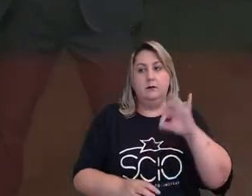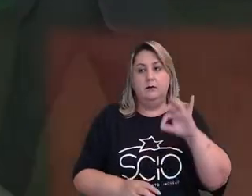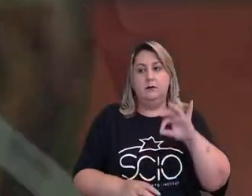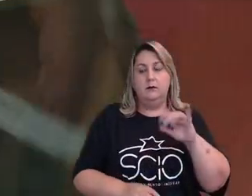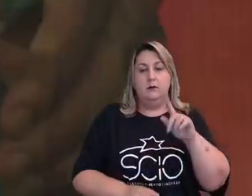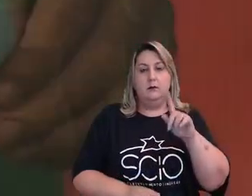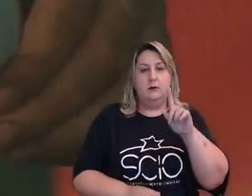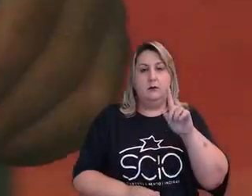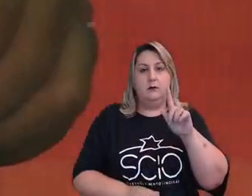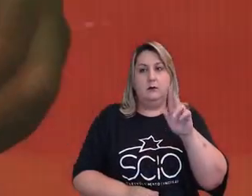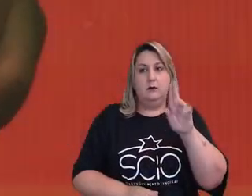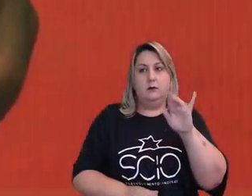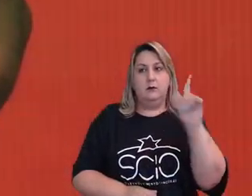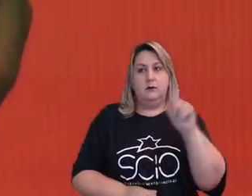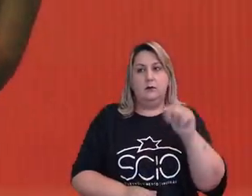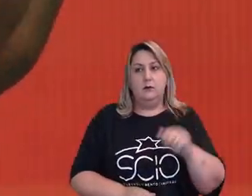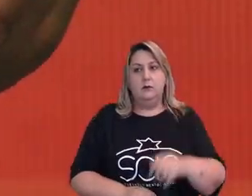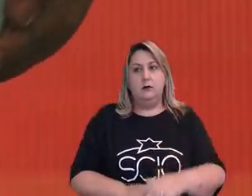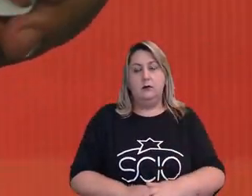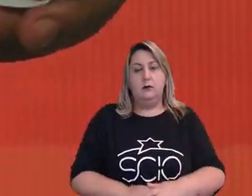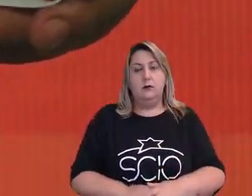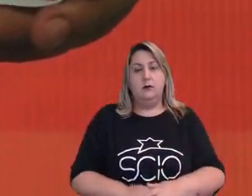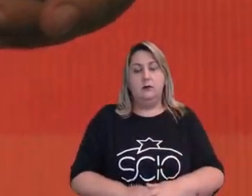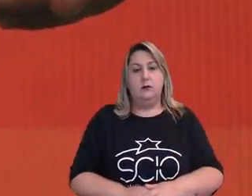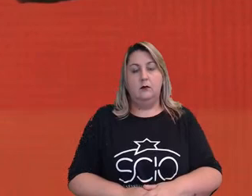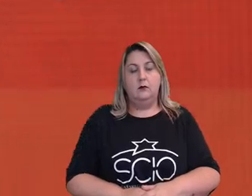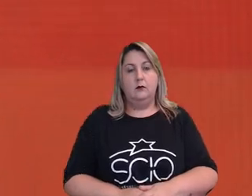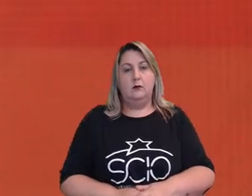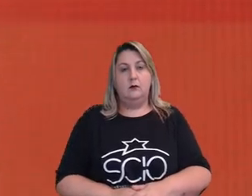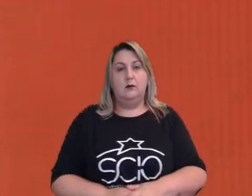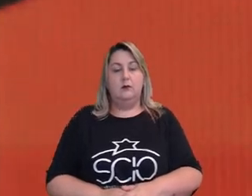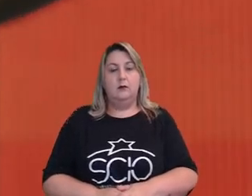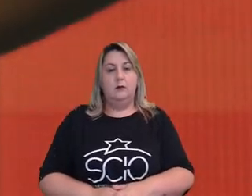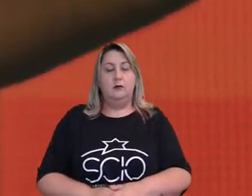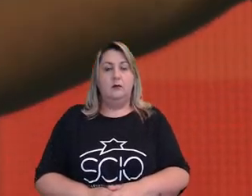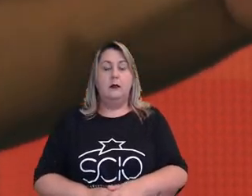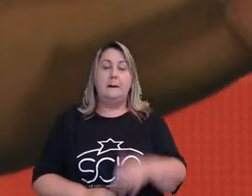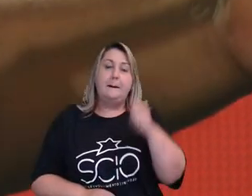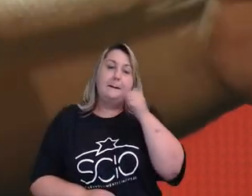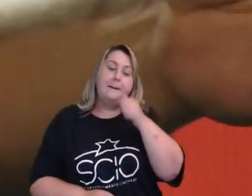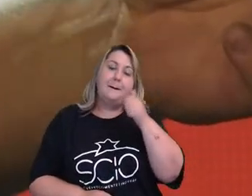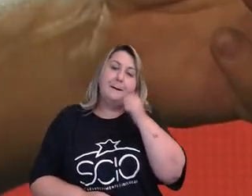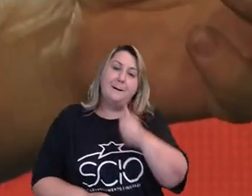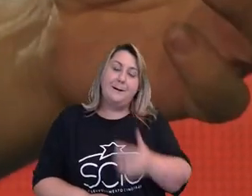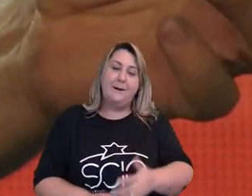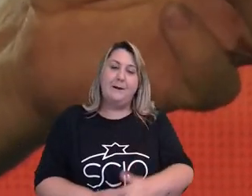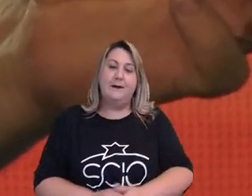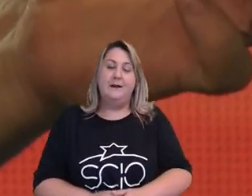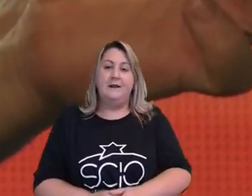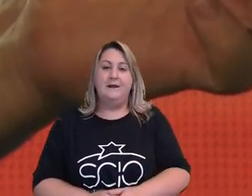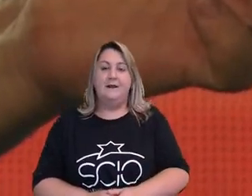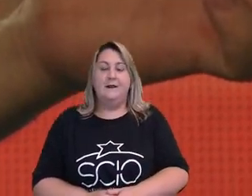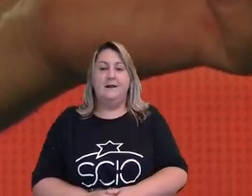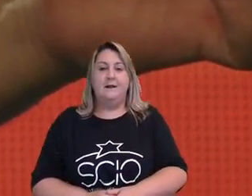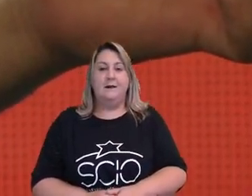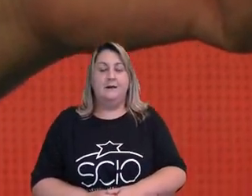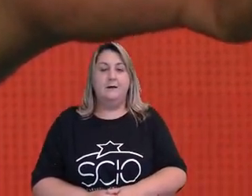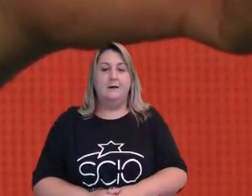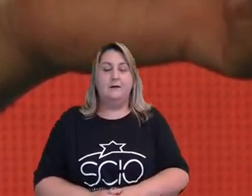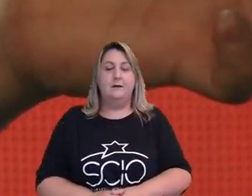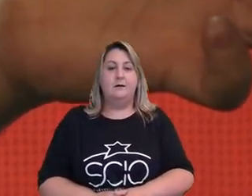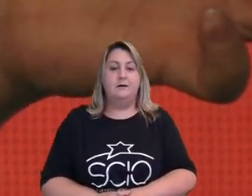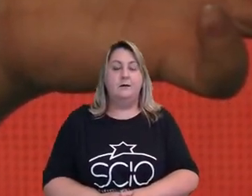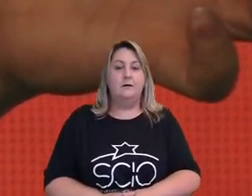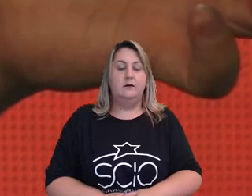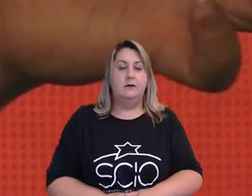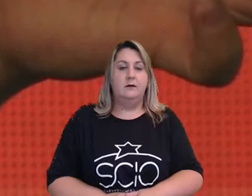valendo o quiz. Manda lá. Opa, agora é uma lady. Uma lady. É boa, lady. Cantor. Bora